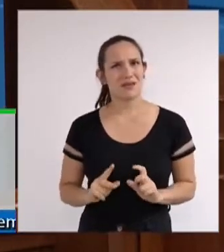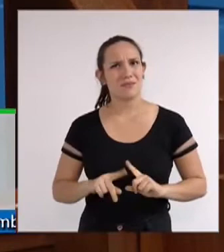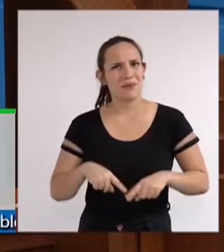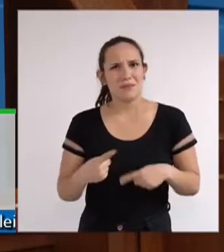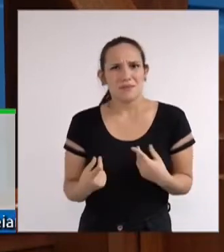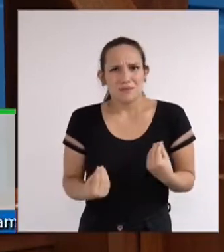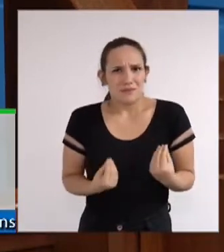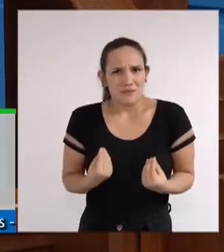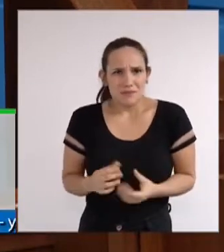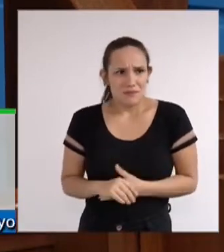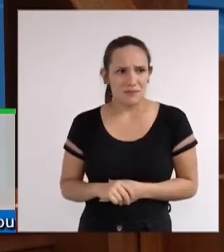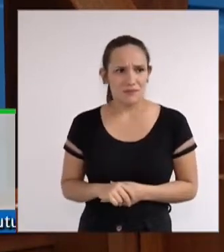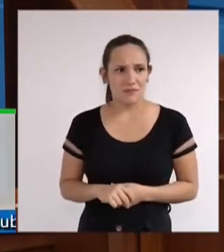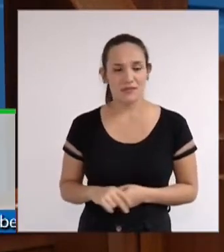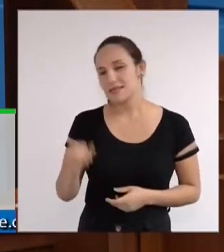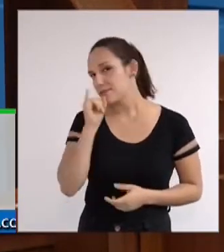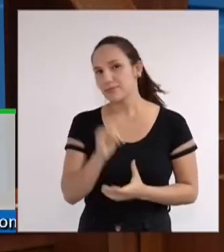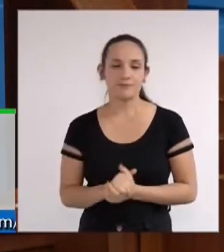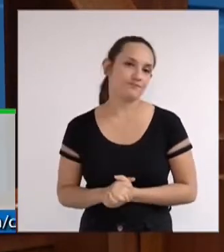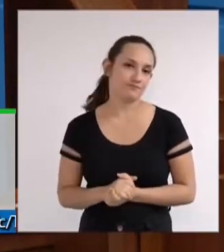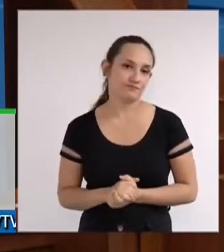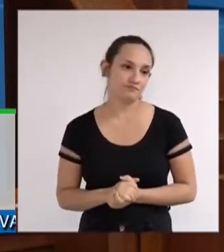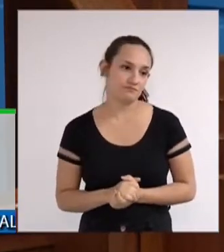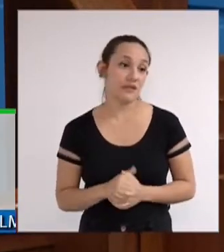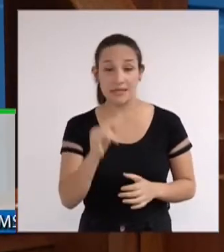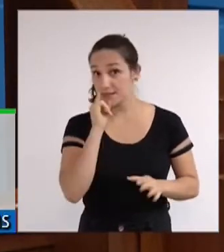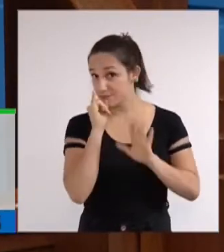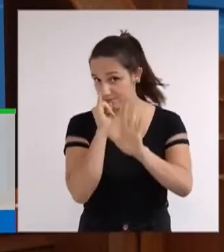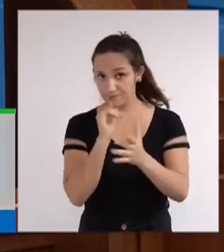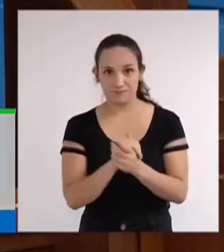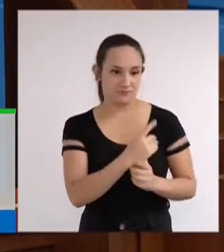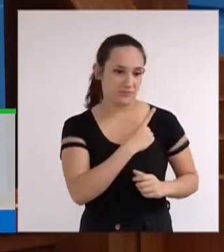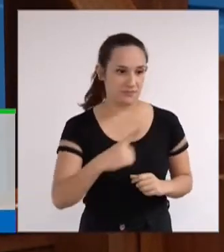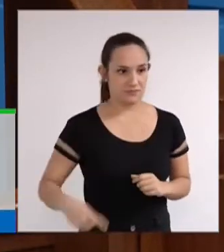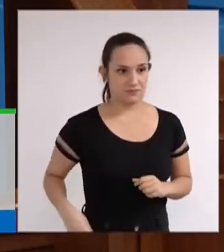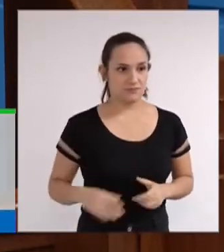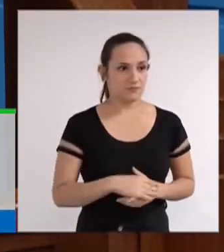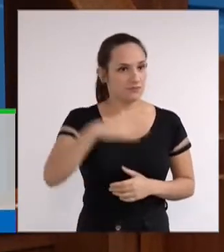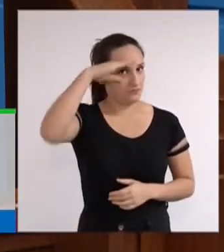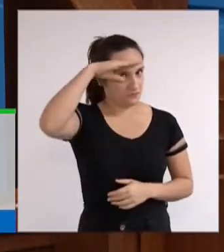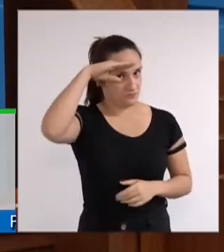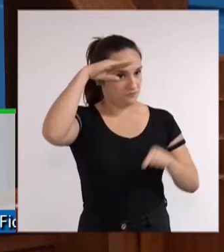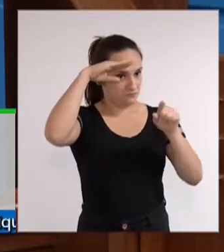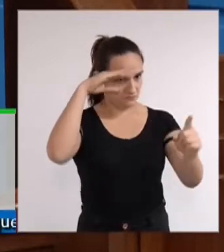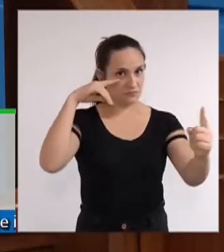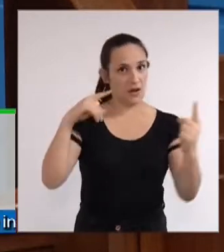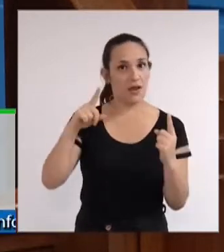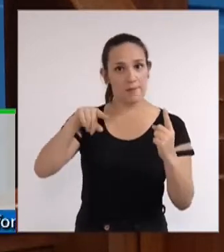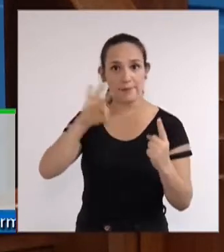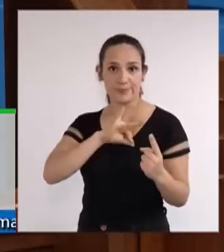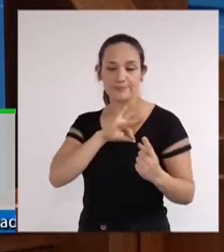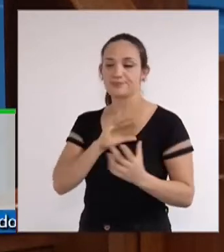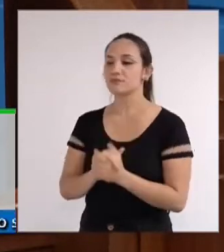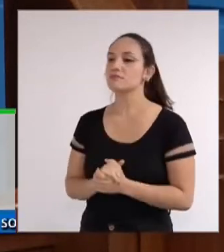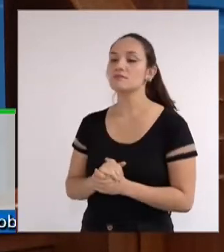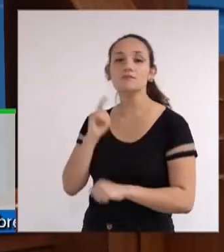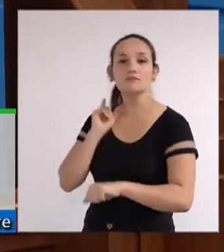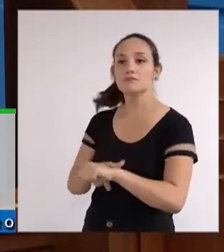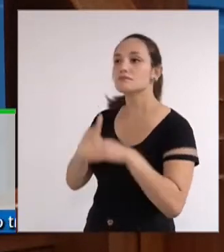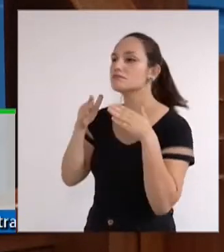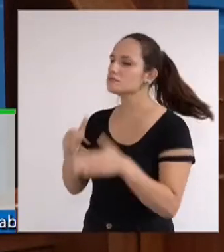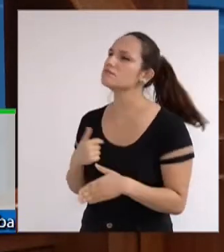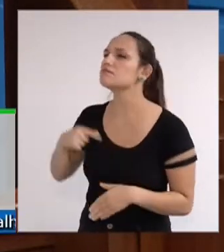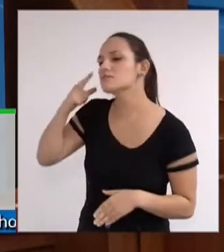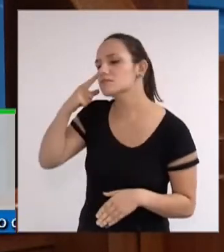assalto. Imaginem os senhores, Cabo Almir, no exercício da função policial, aborda um cidadão na